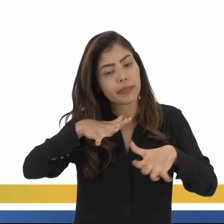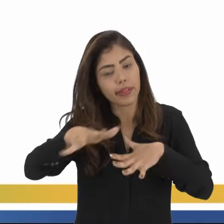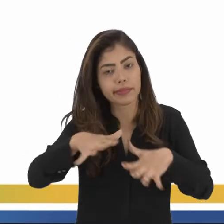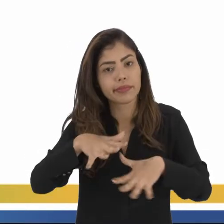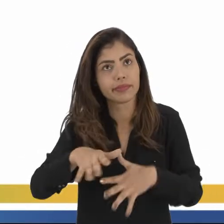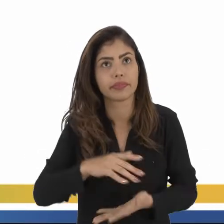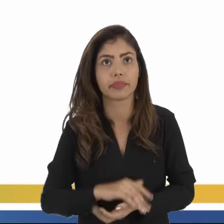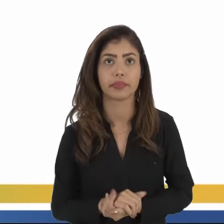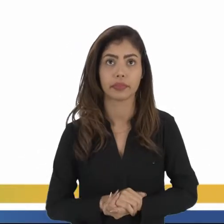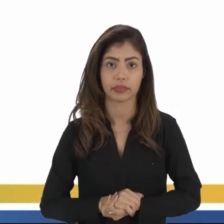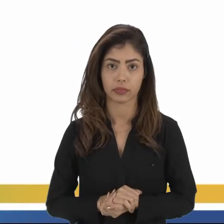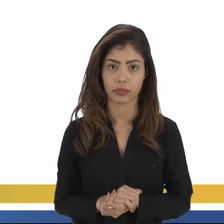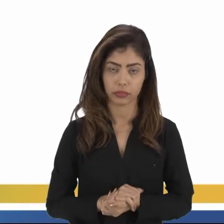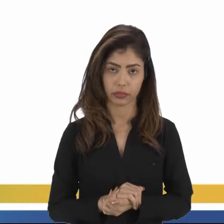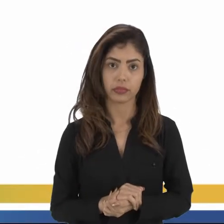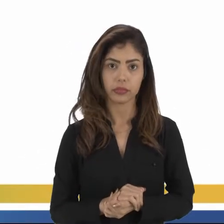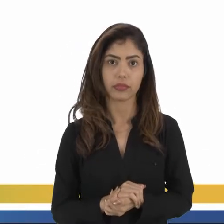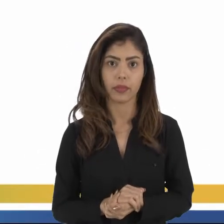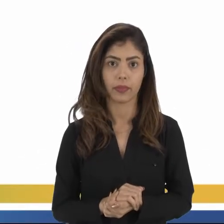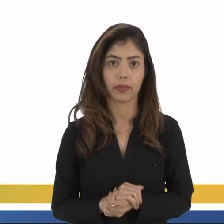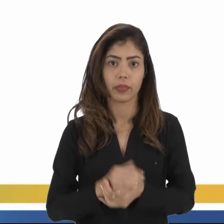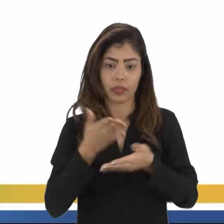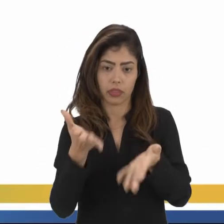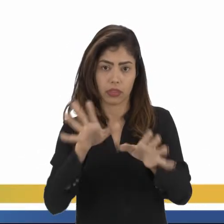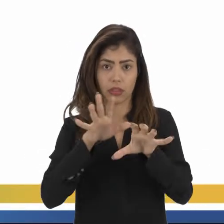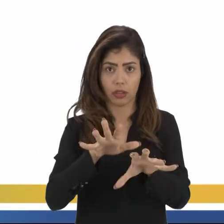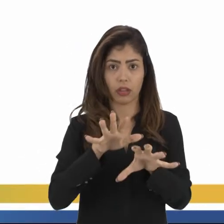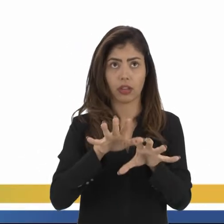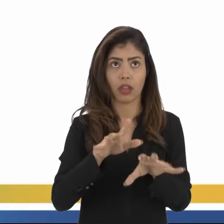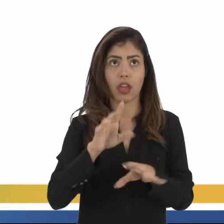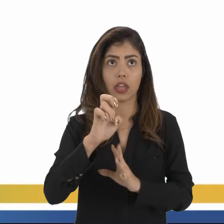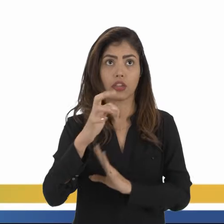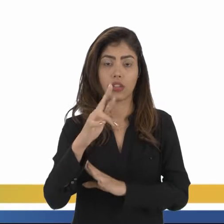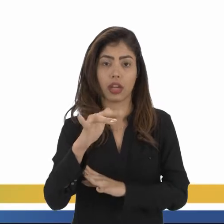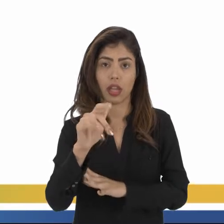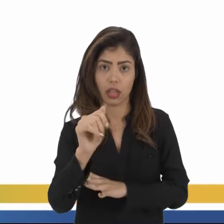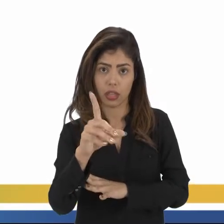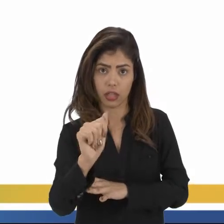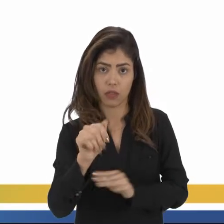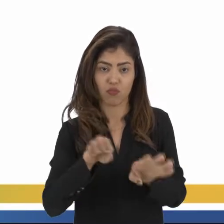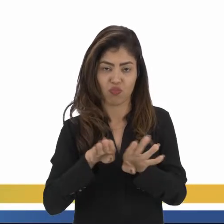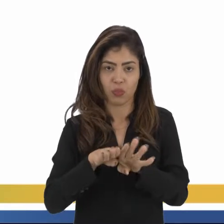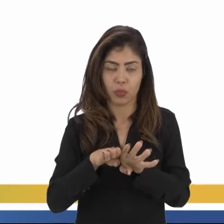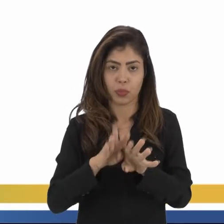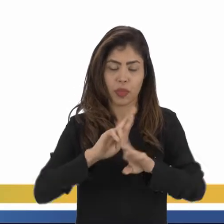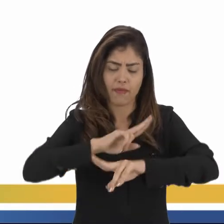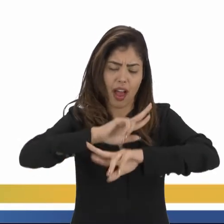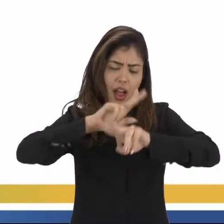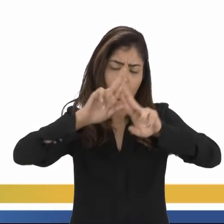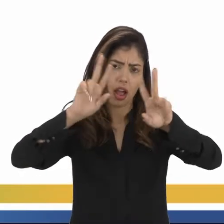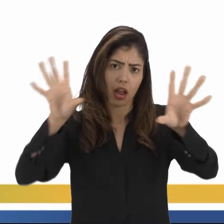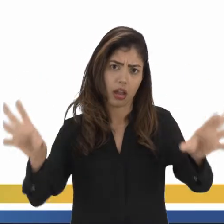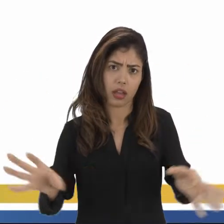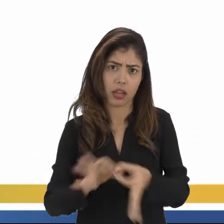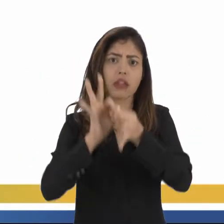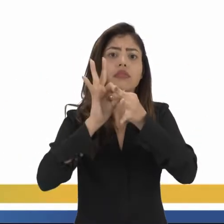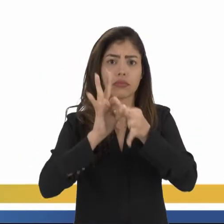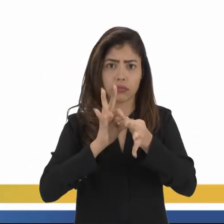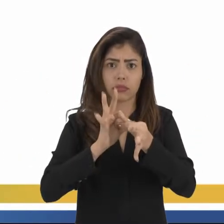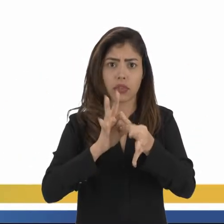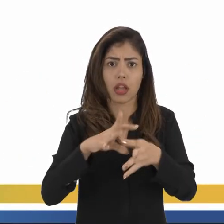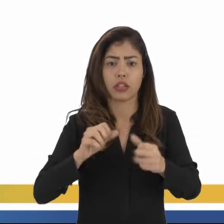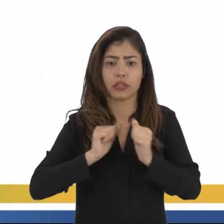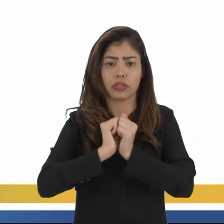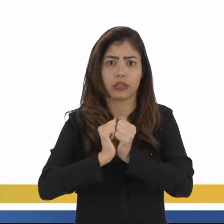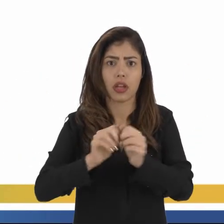movimentação. Então, essa fibra muscular estriada, ela é resultante da fusão de várias células